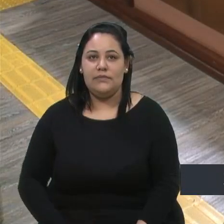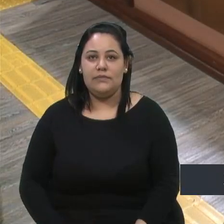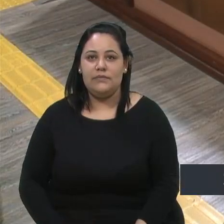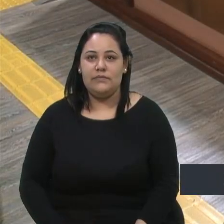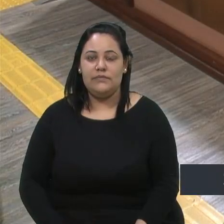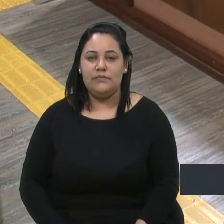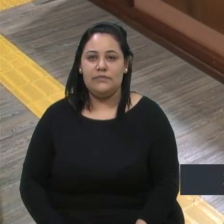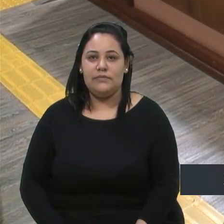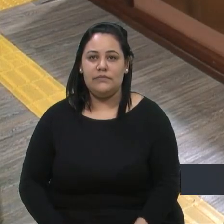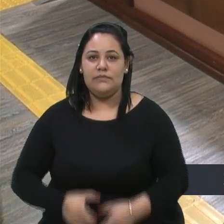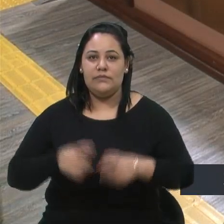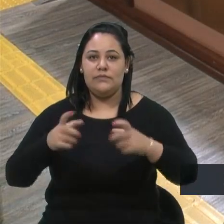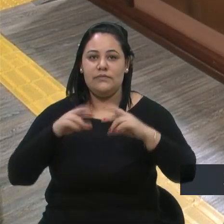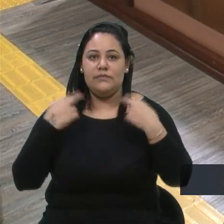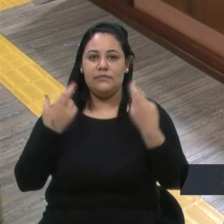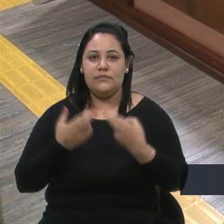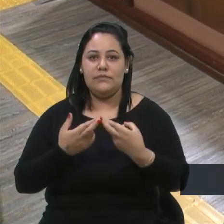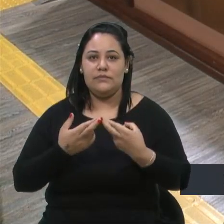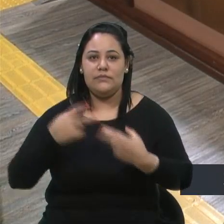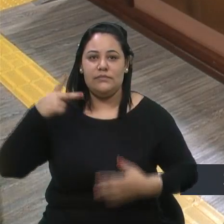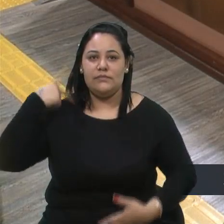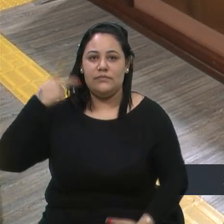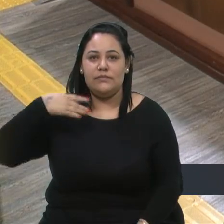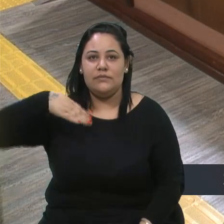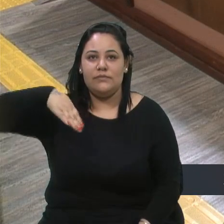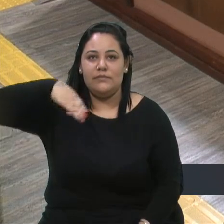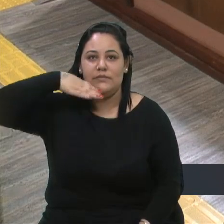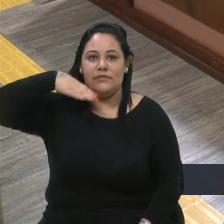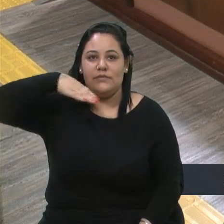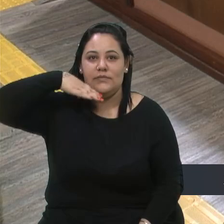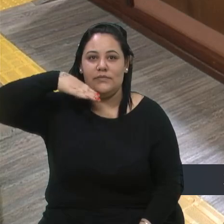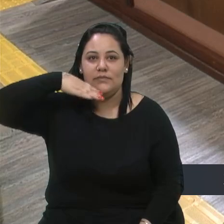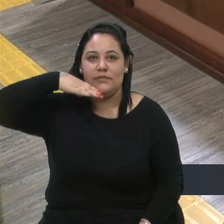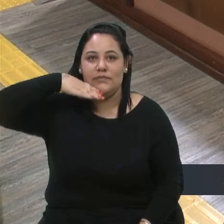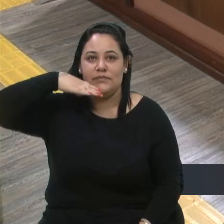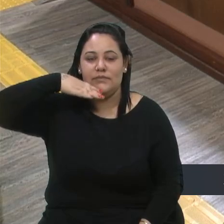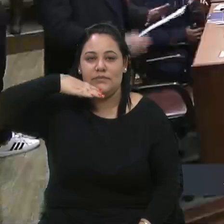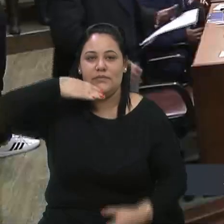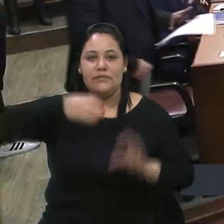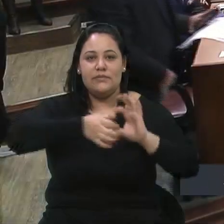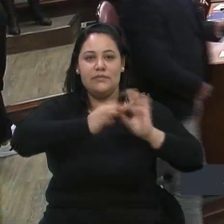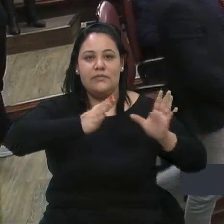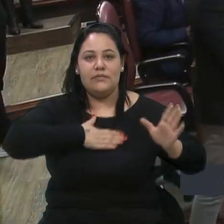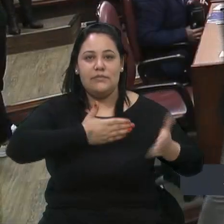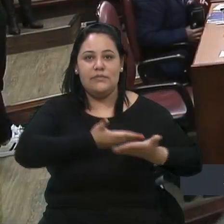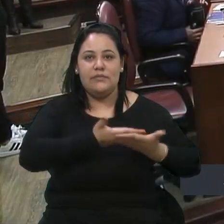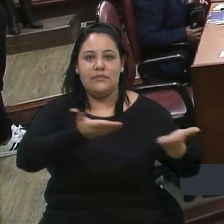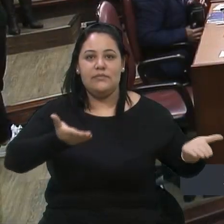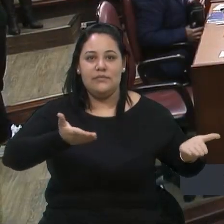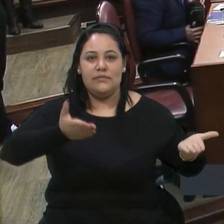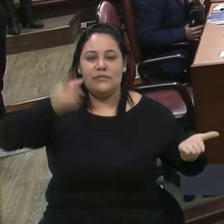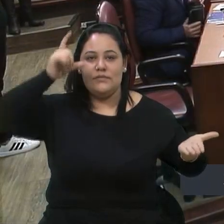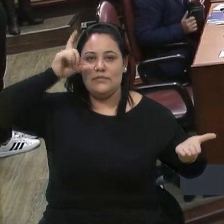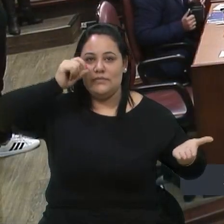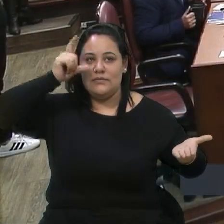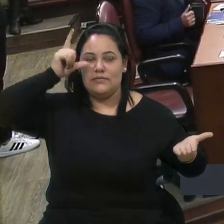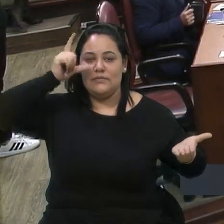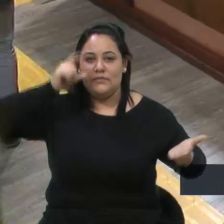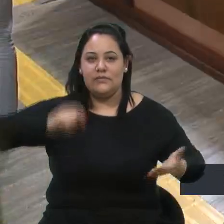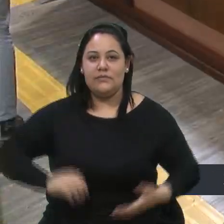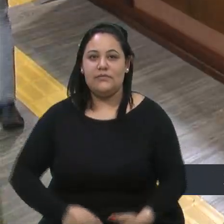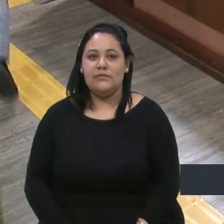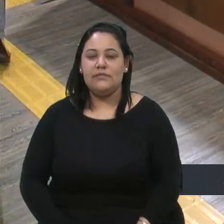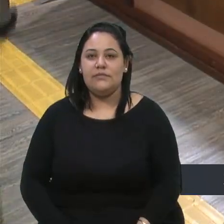Próximo grande expediente, vereador Bortola. Presidente, cedo meu espaço ao vereador Maurício Scalco. Com